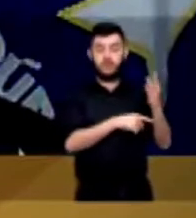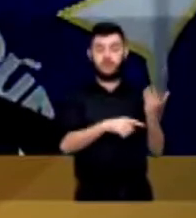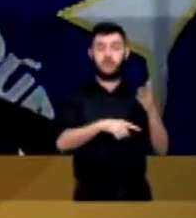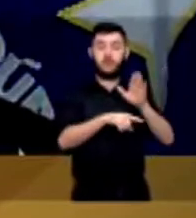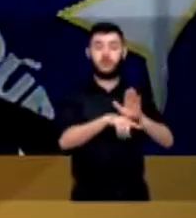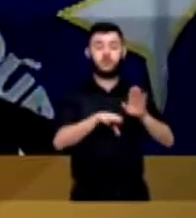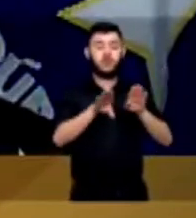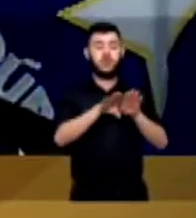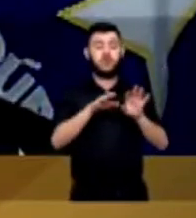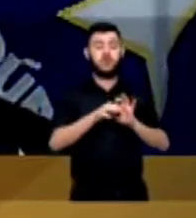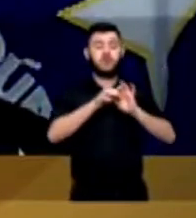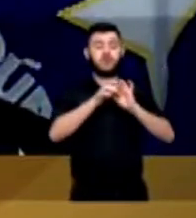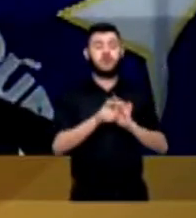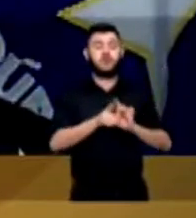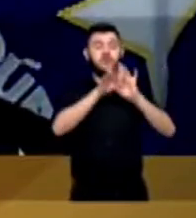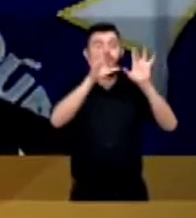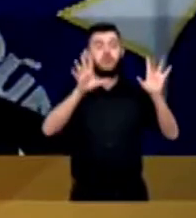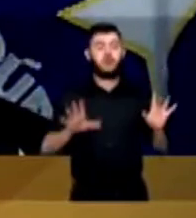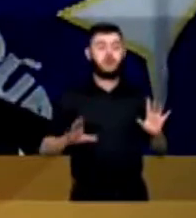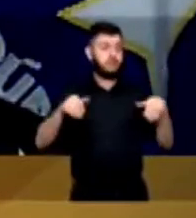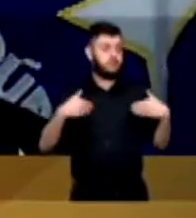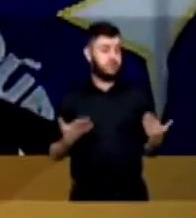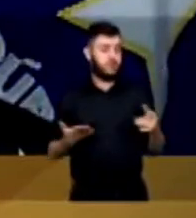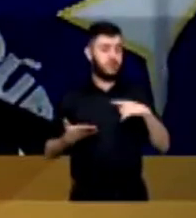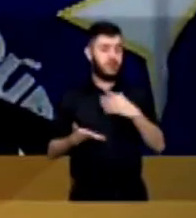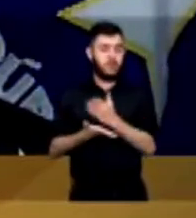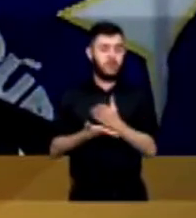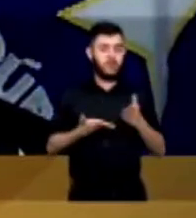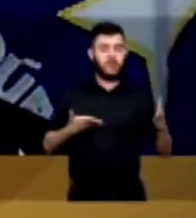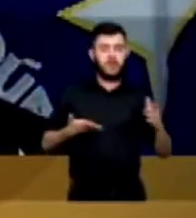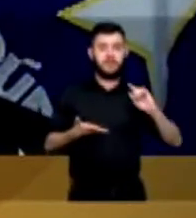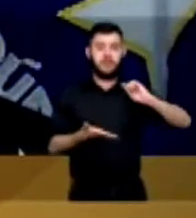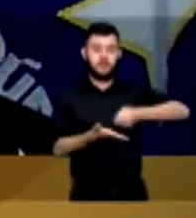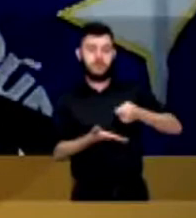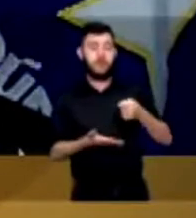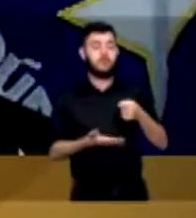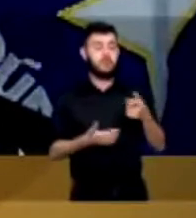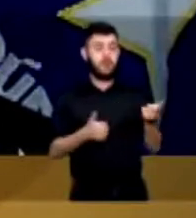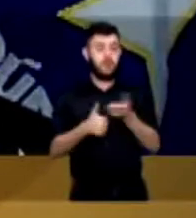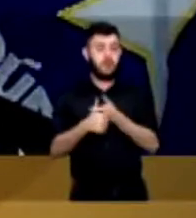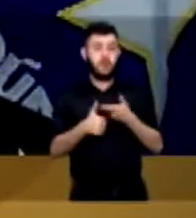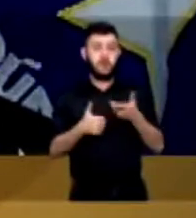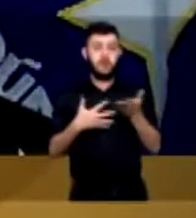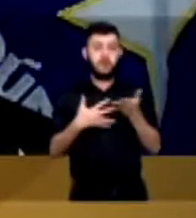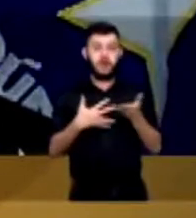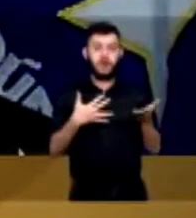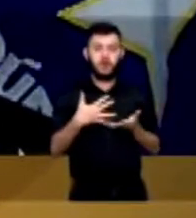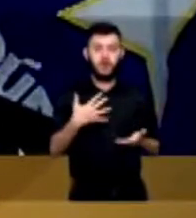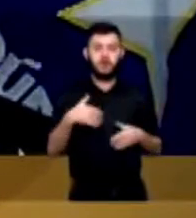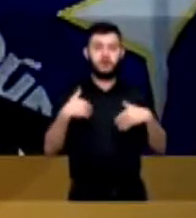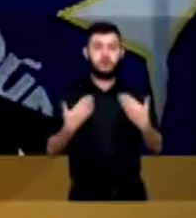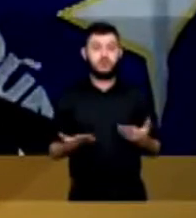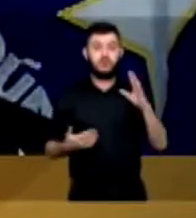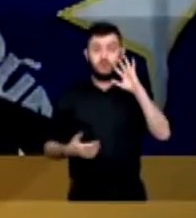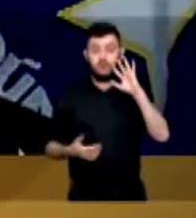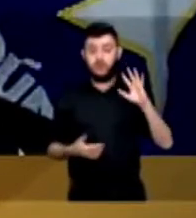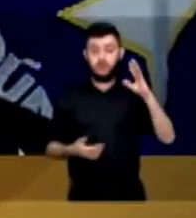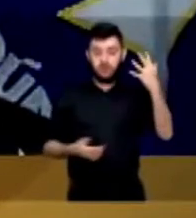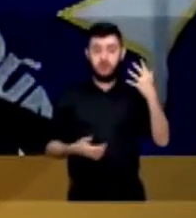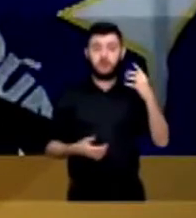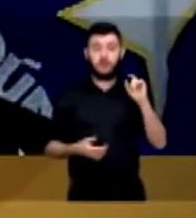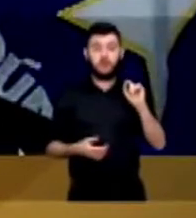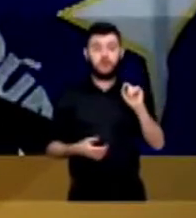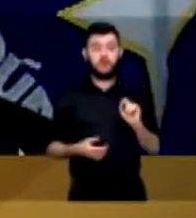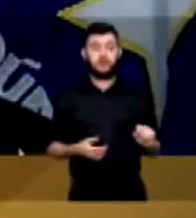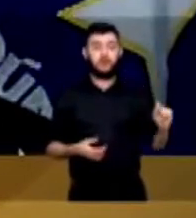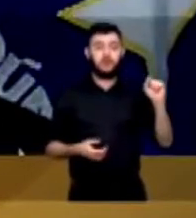tema tão sensível como é o parcelamento de precatórios, portanto, esta decisão haverá de ser devidamente